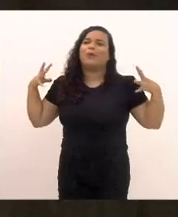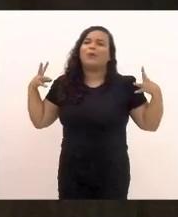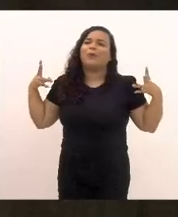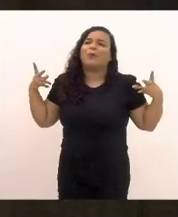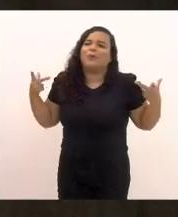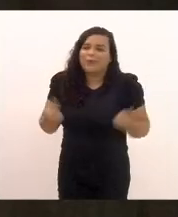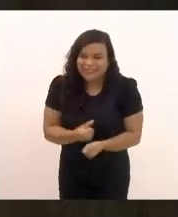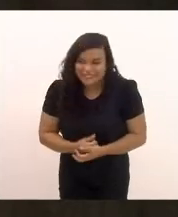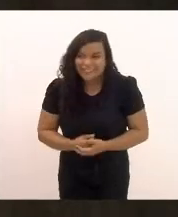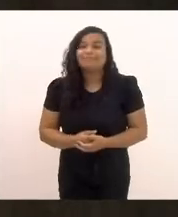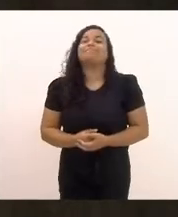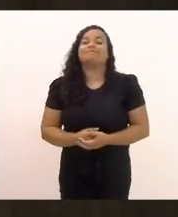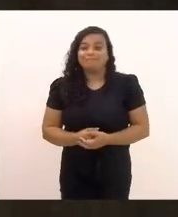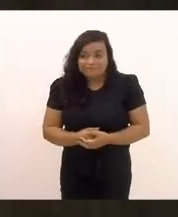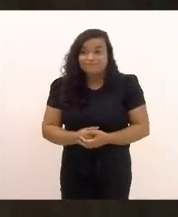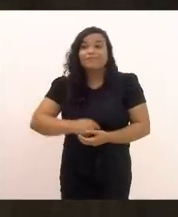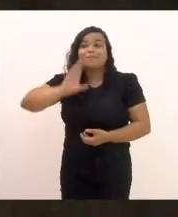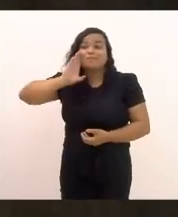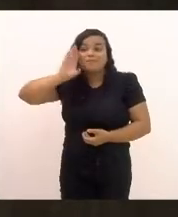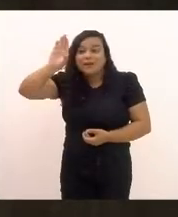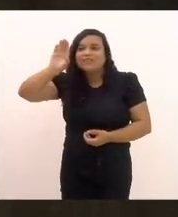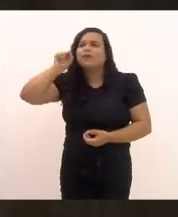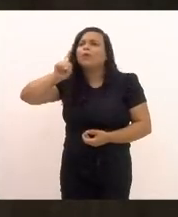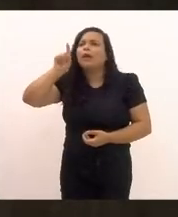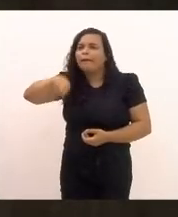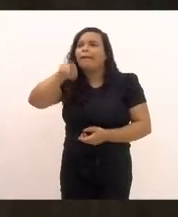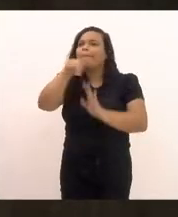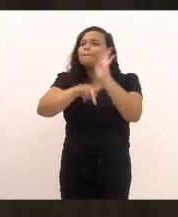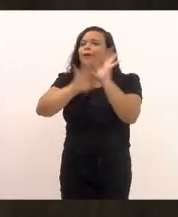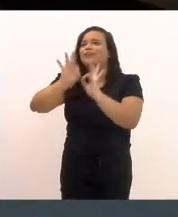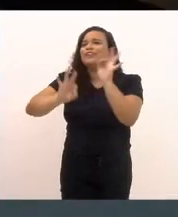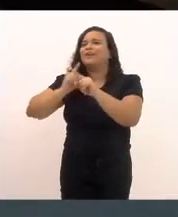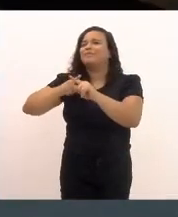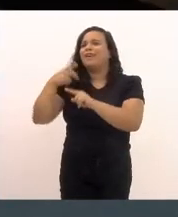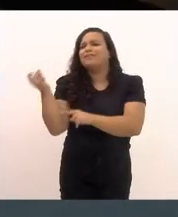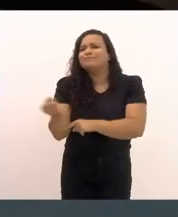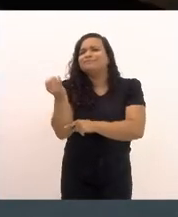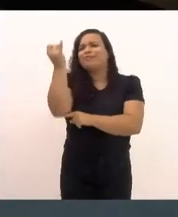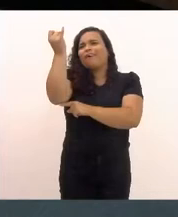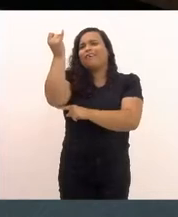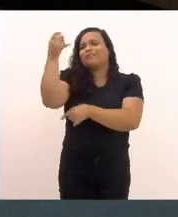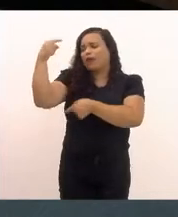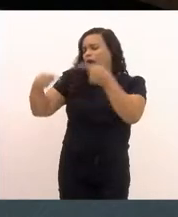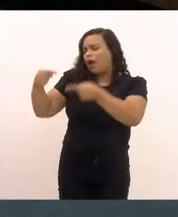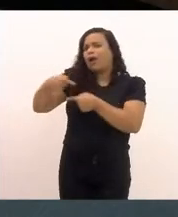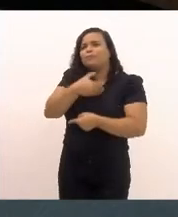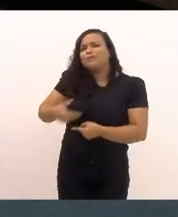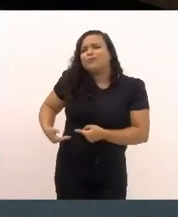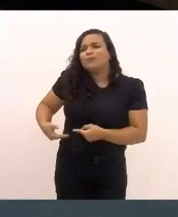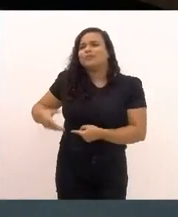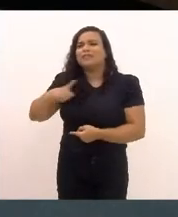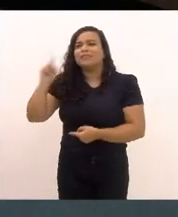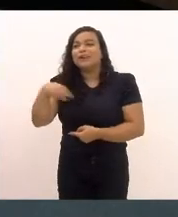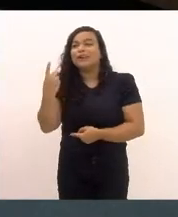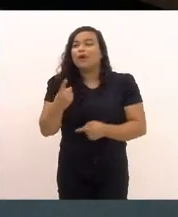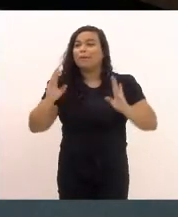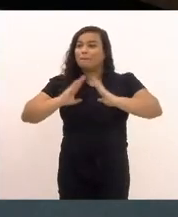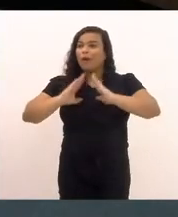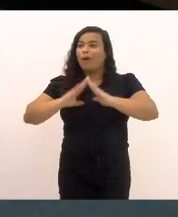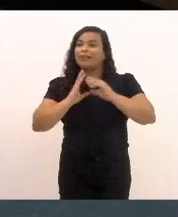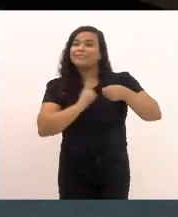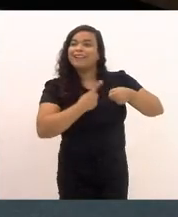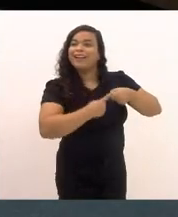e principalmente nesse projeto, pois é muito importante que a audiência pública, nós que moramos no